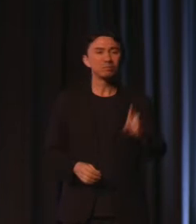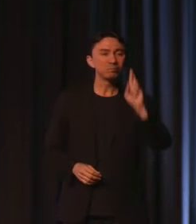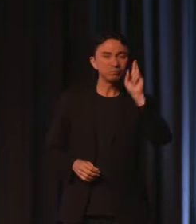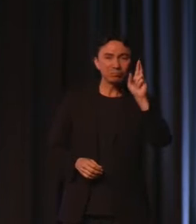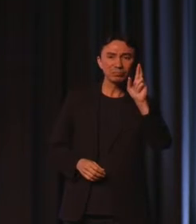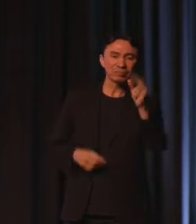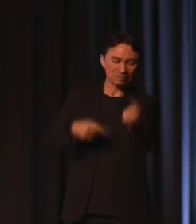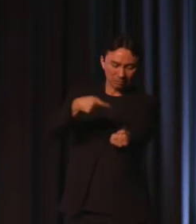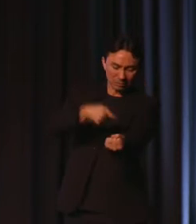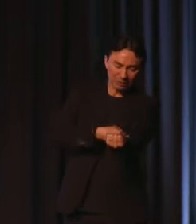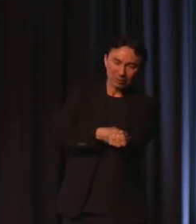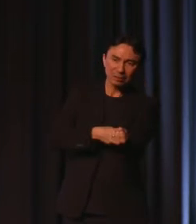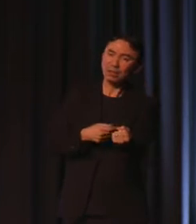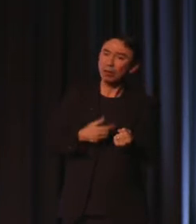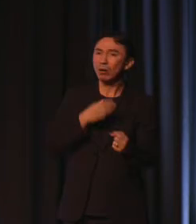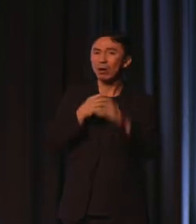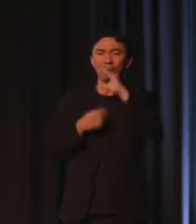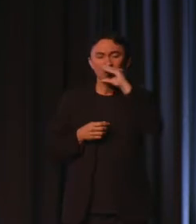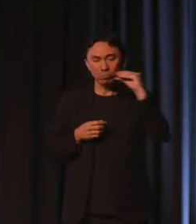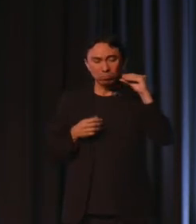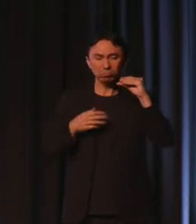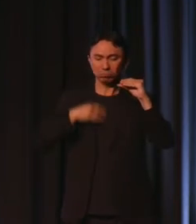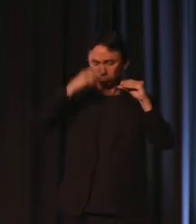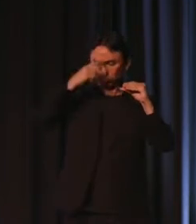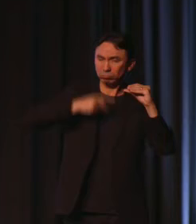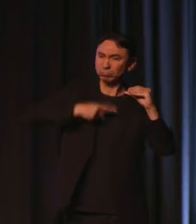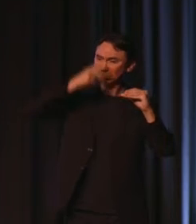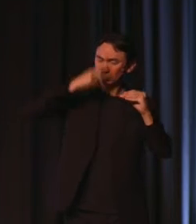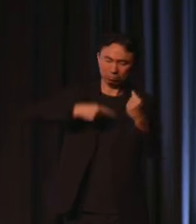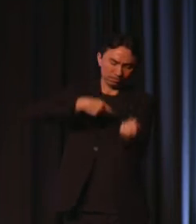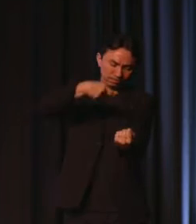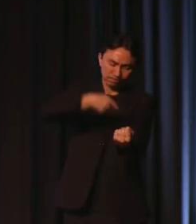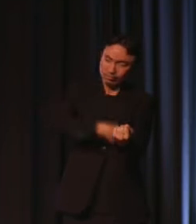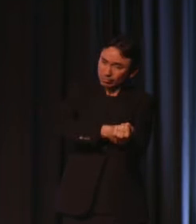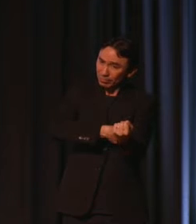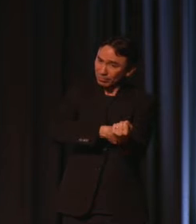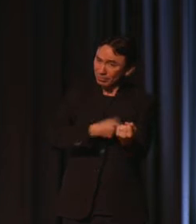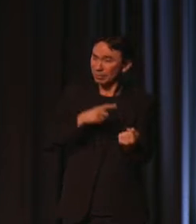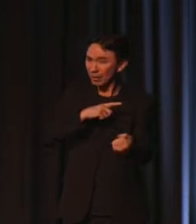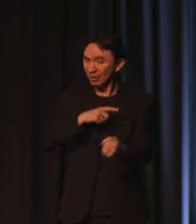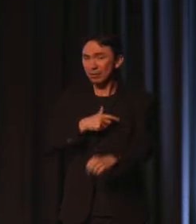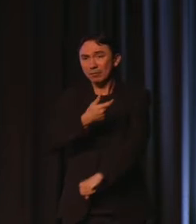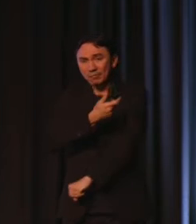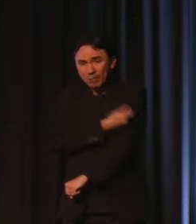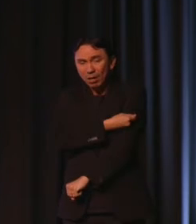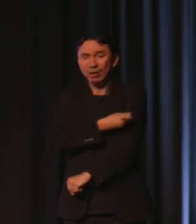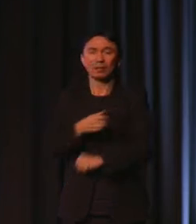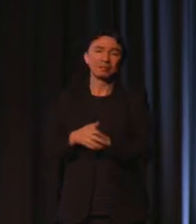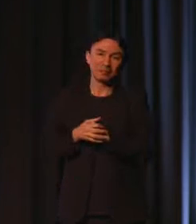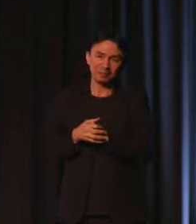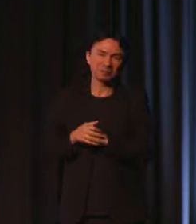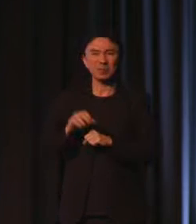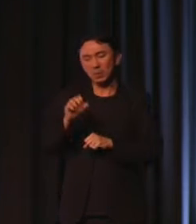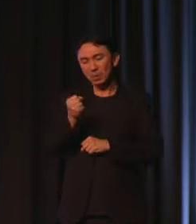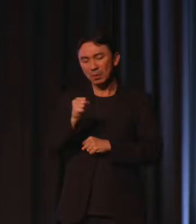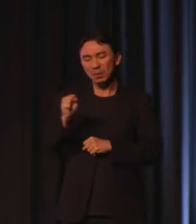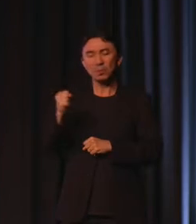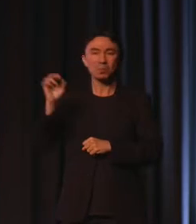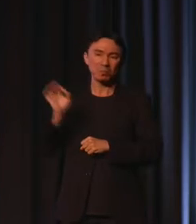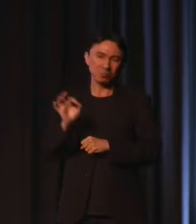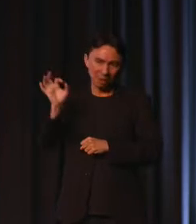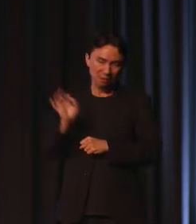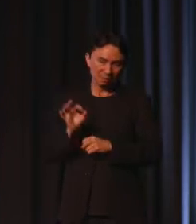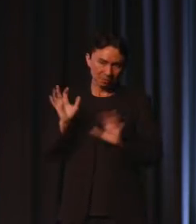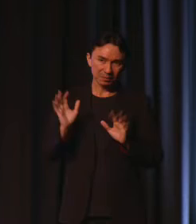adulto acaba sendo ele mesmo, né? Ele se auto-aplica, ali com 88%. Esse número ele se inverte quando a